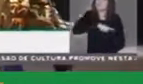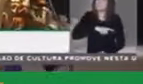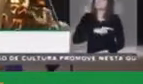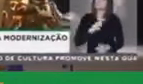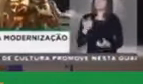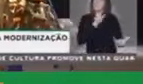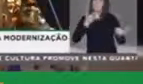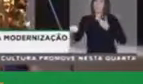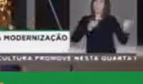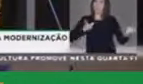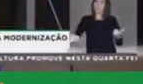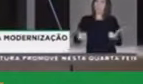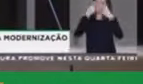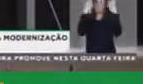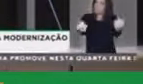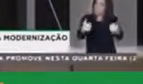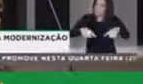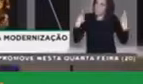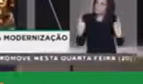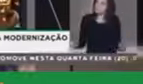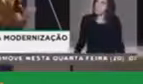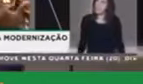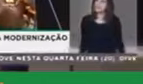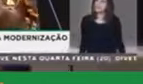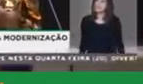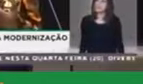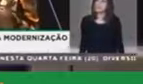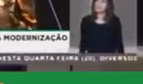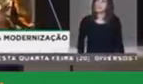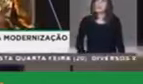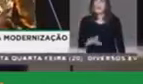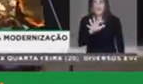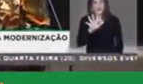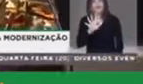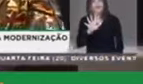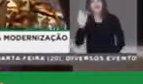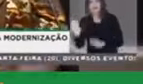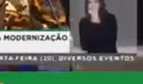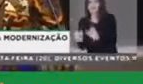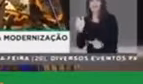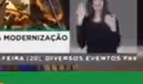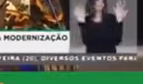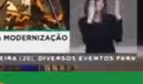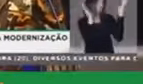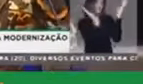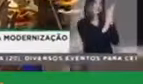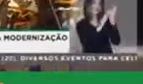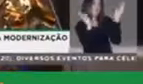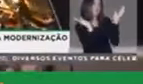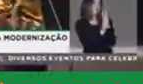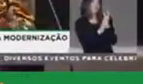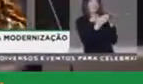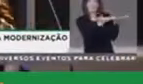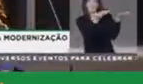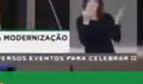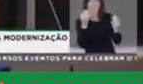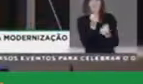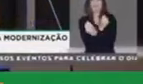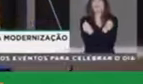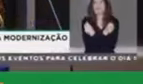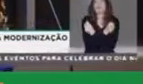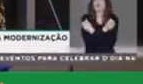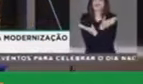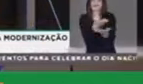ser violentado dessa forma. Ainda vem aqueles parabenizar, vem dar um